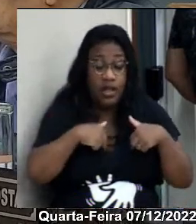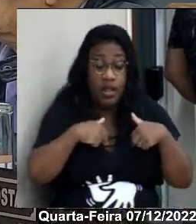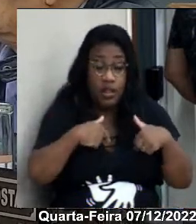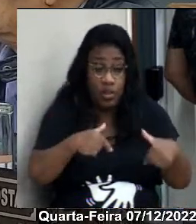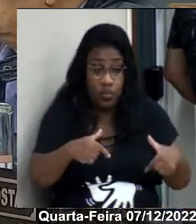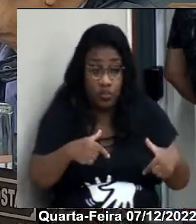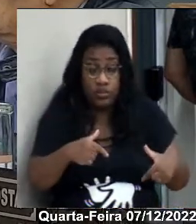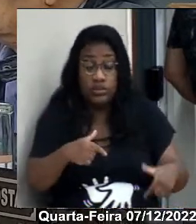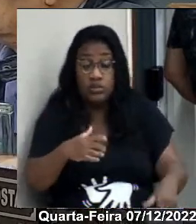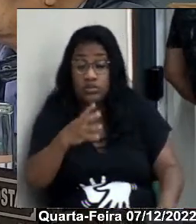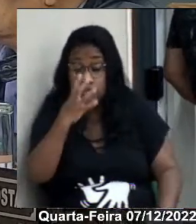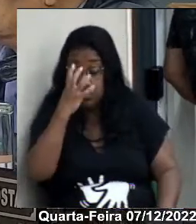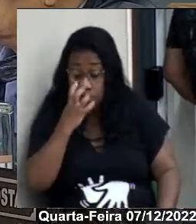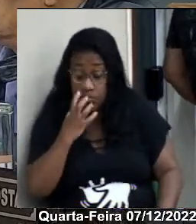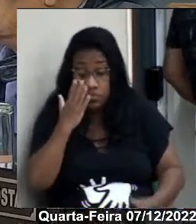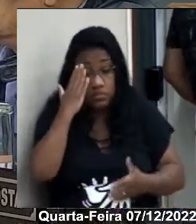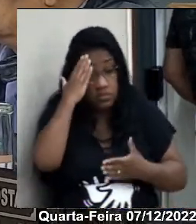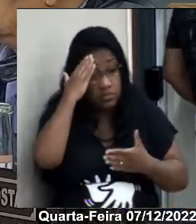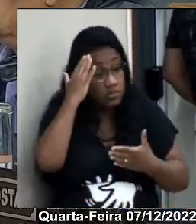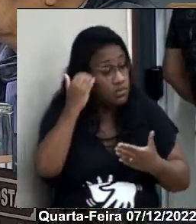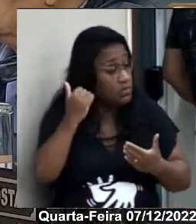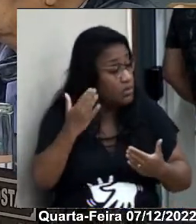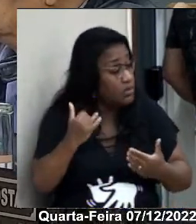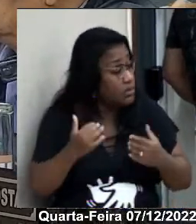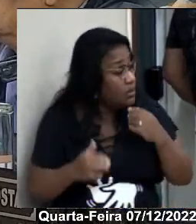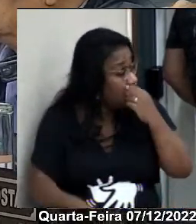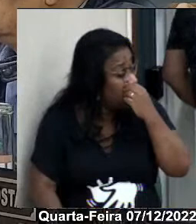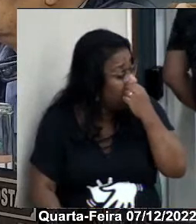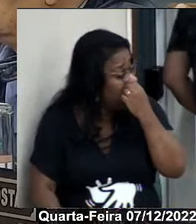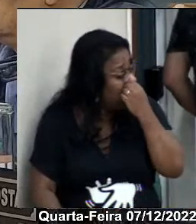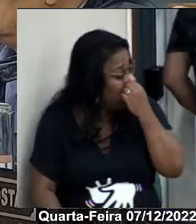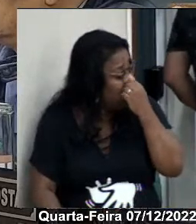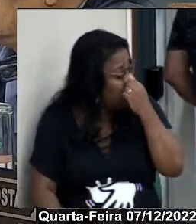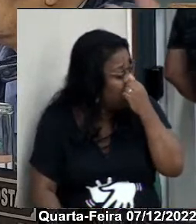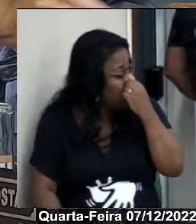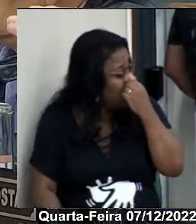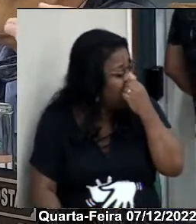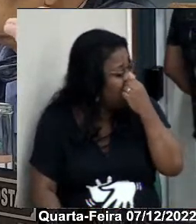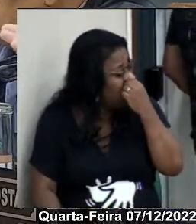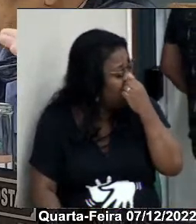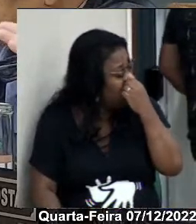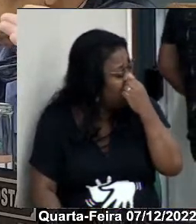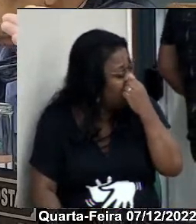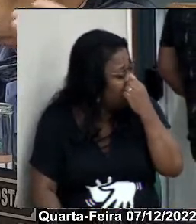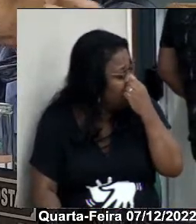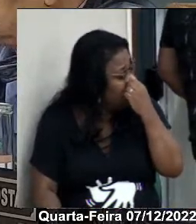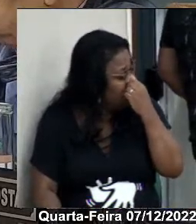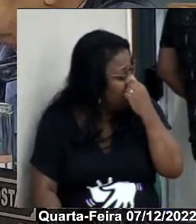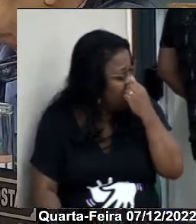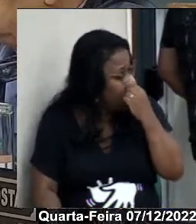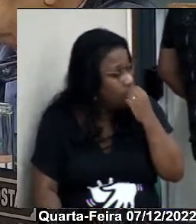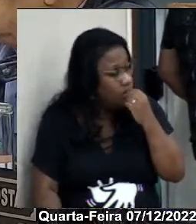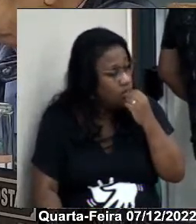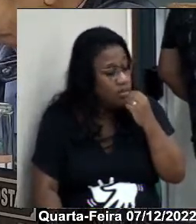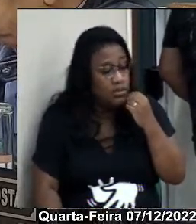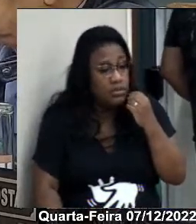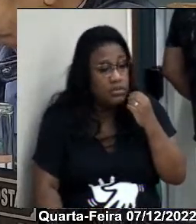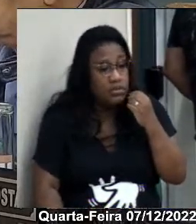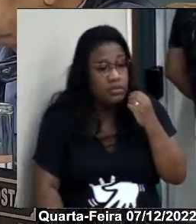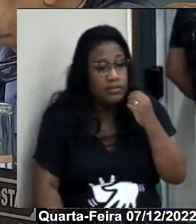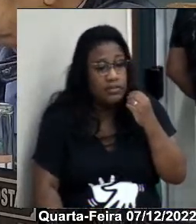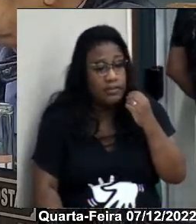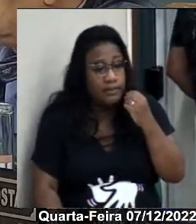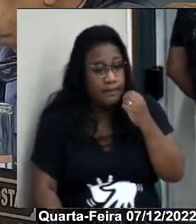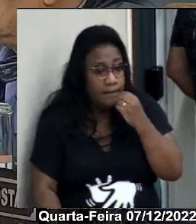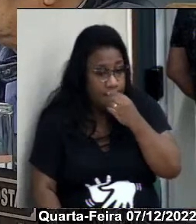ela é sincera, quando ela tem honra, quando ela tem um compromisso, quando ela tem um objetivo... A justificativa do voto dele não é isso aqui. Estou debatendo